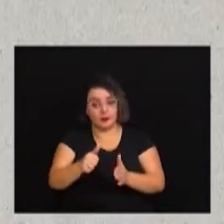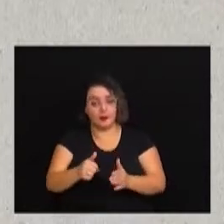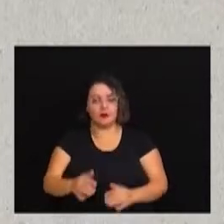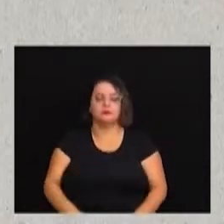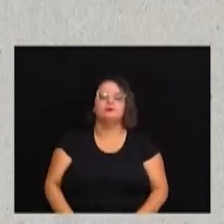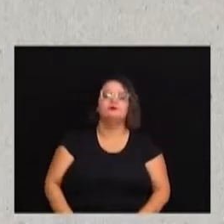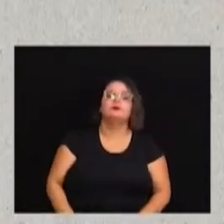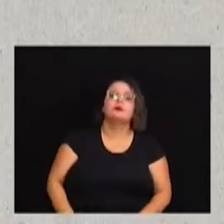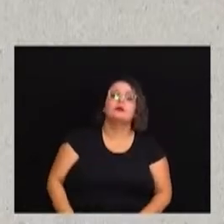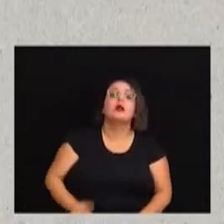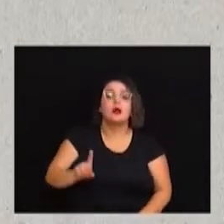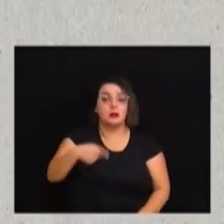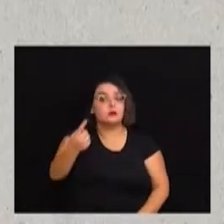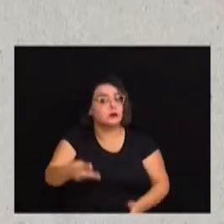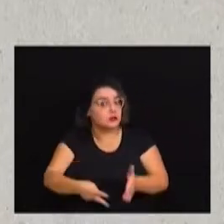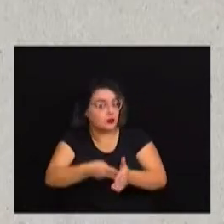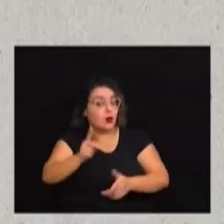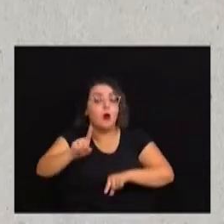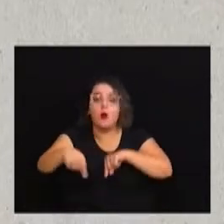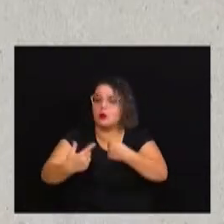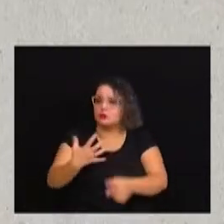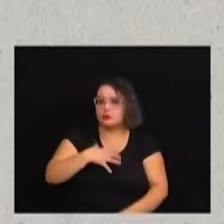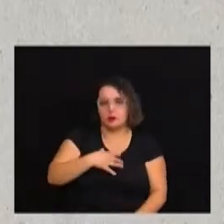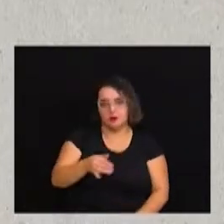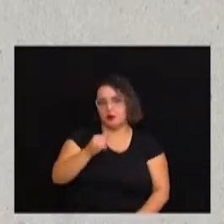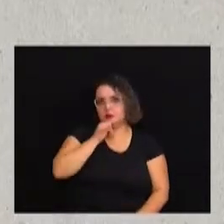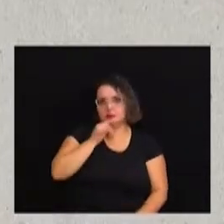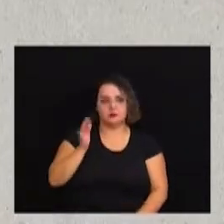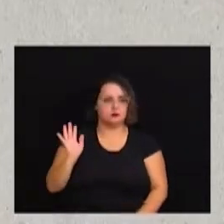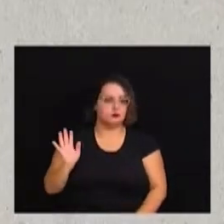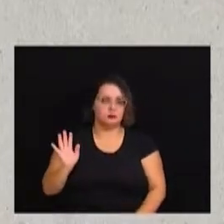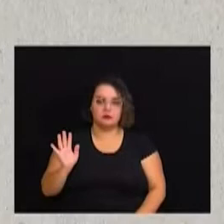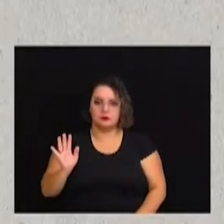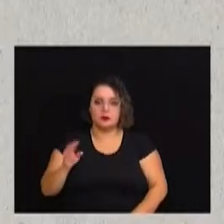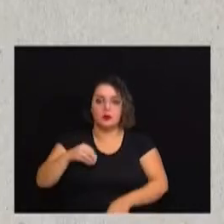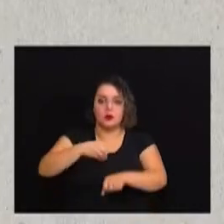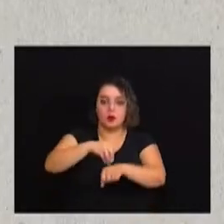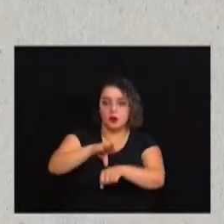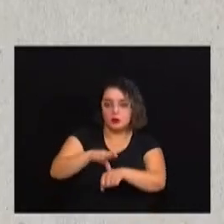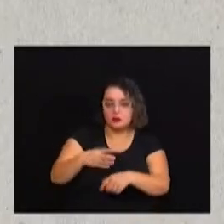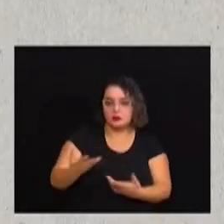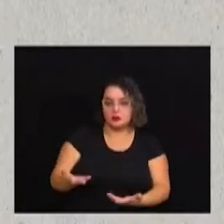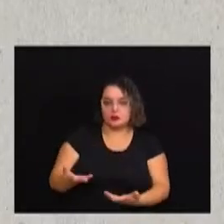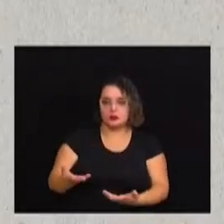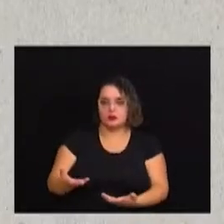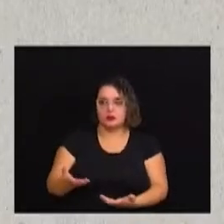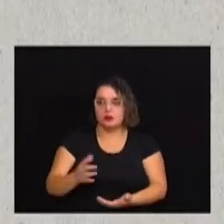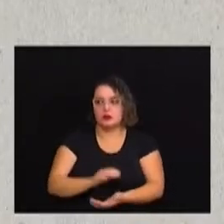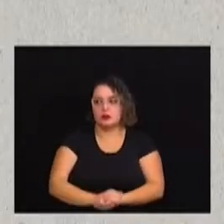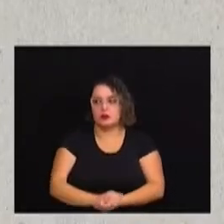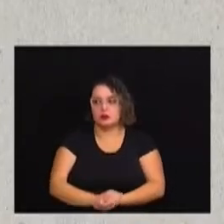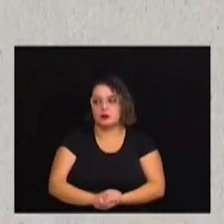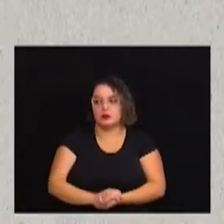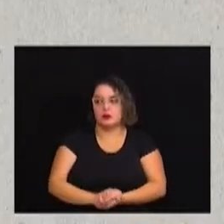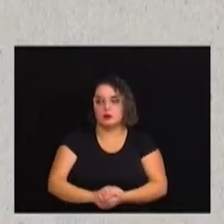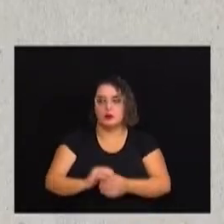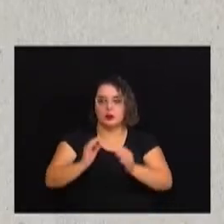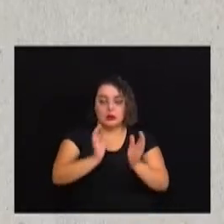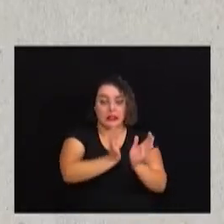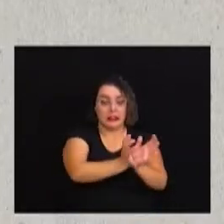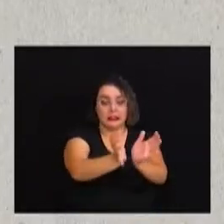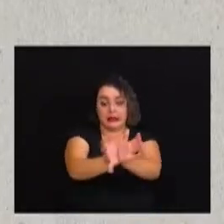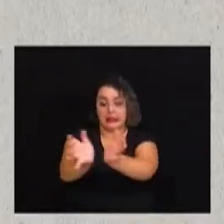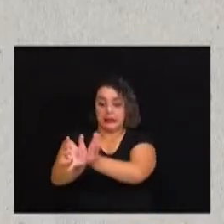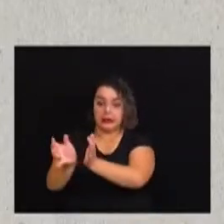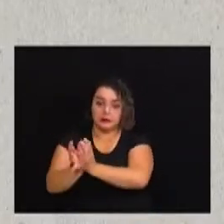usar outras maneiras de controlar, como, por exemplo, eu gosto de indicar separar por categorias